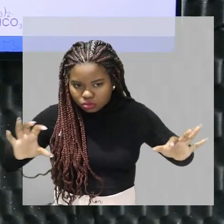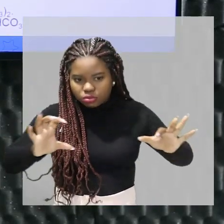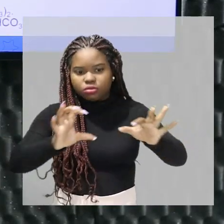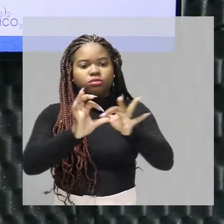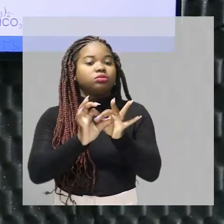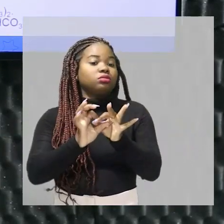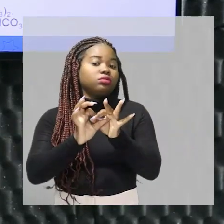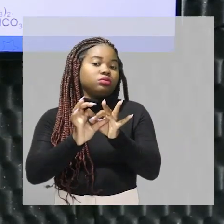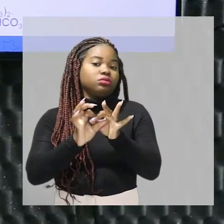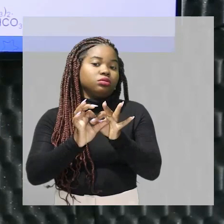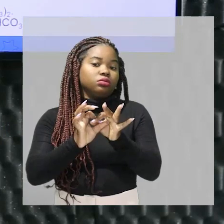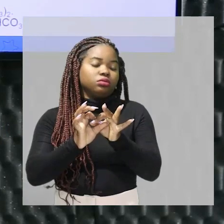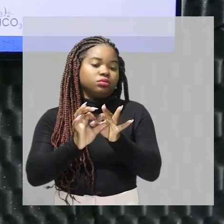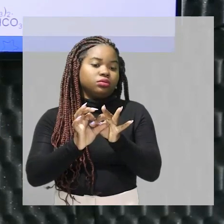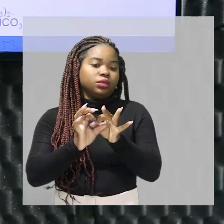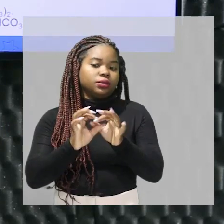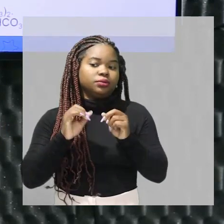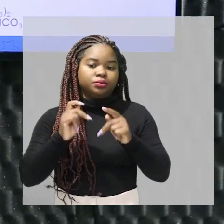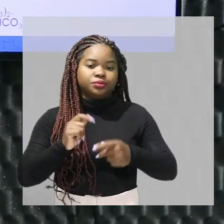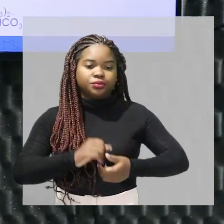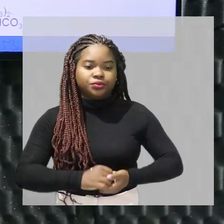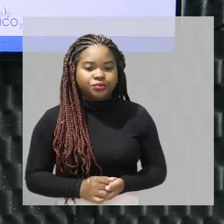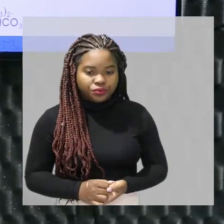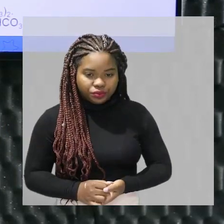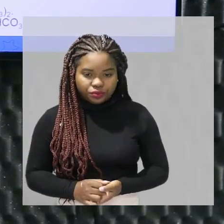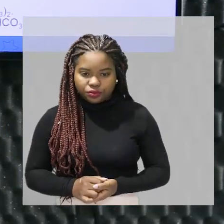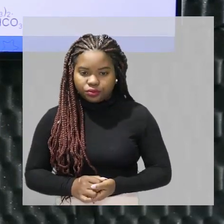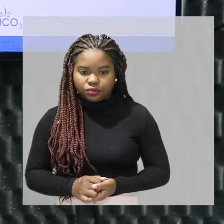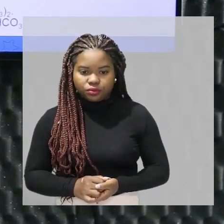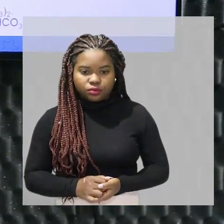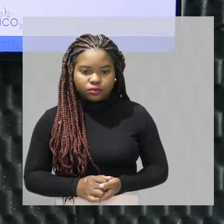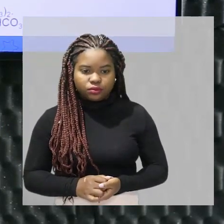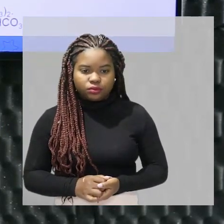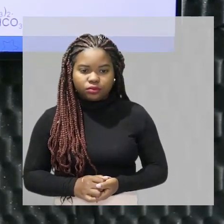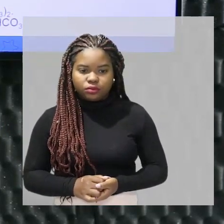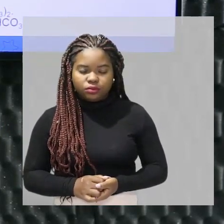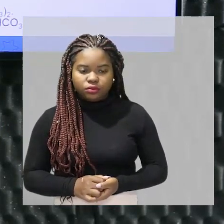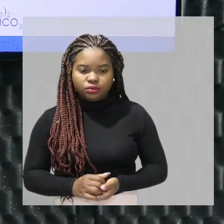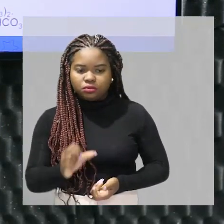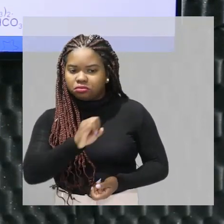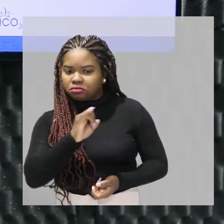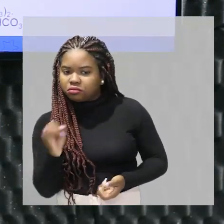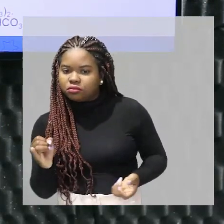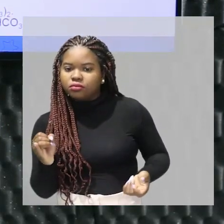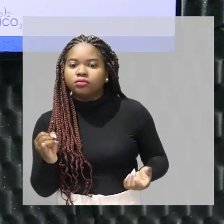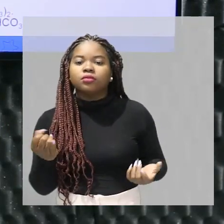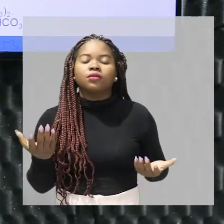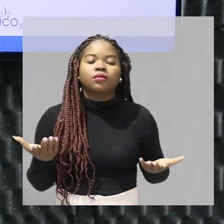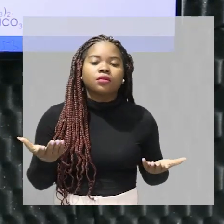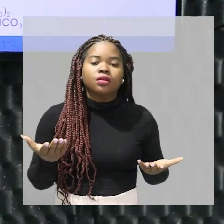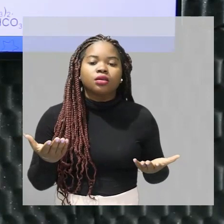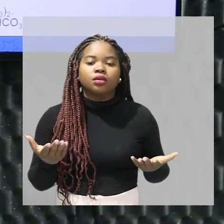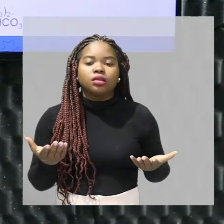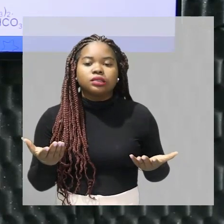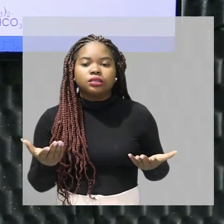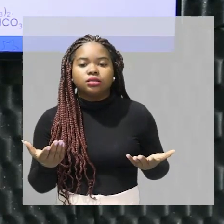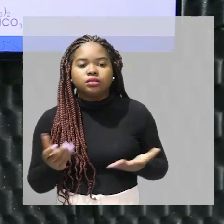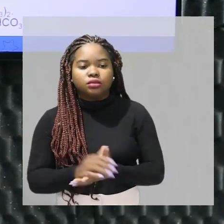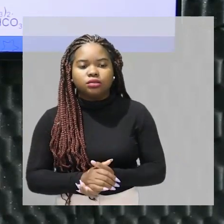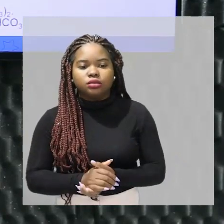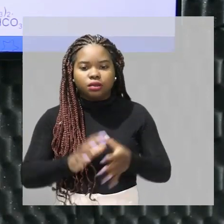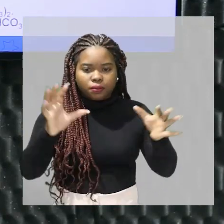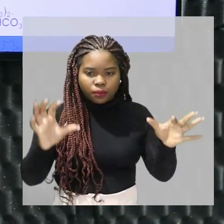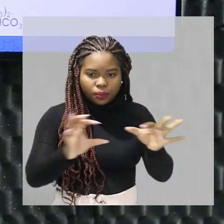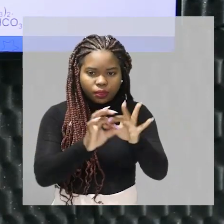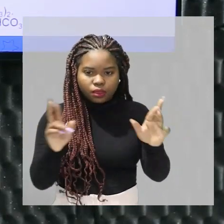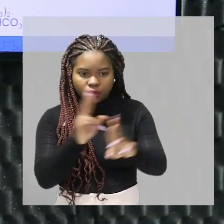nem destruir, serão recombinados, certo? Então, se a gente combinar o óxido de